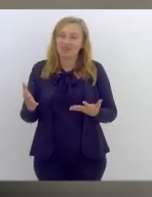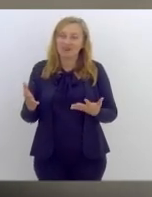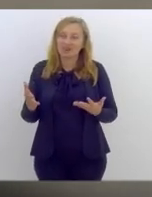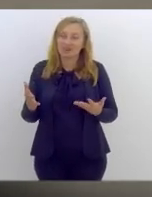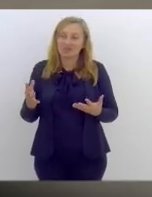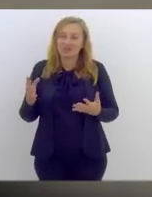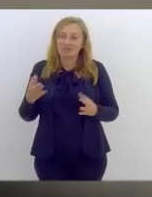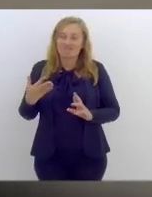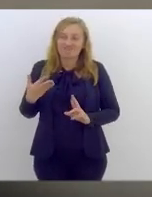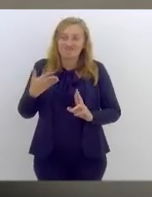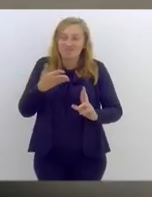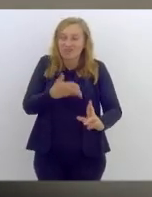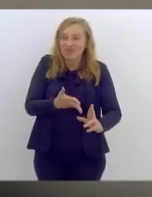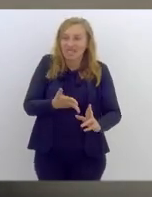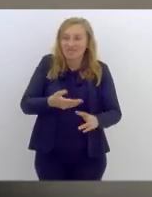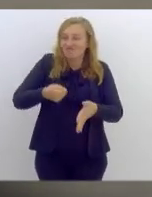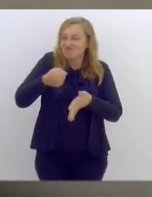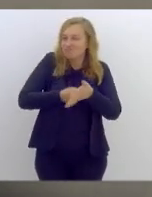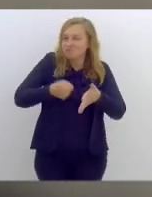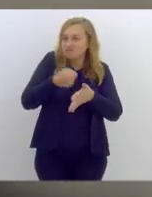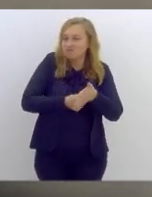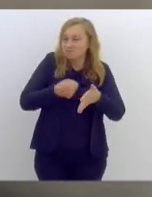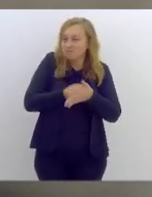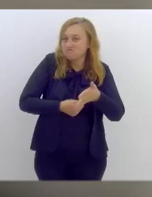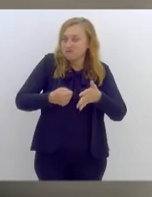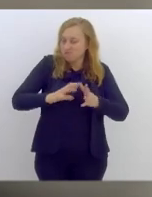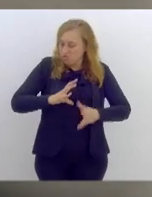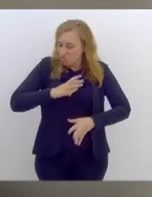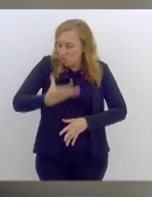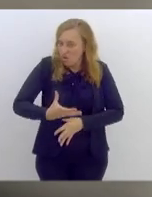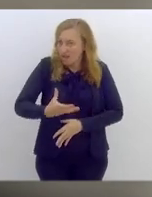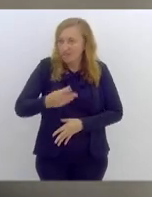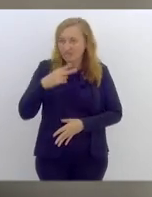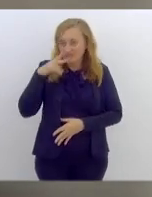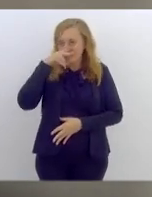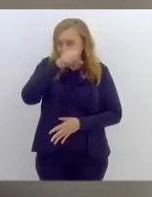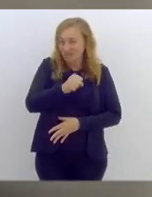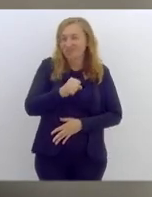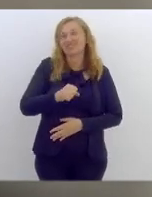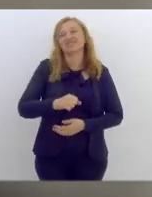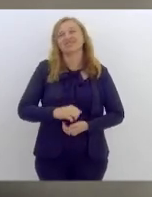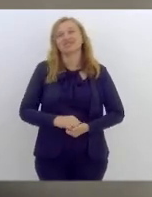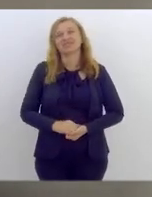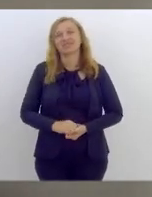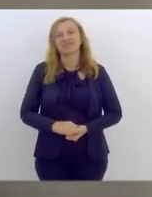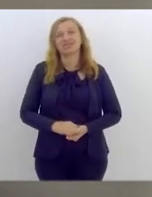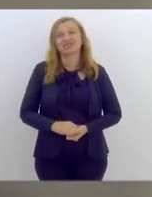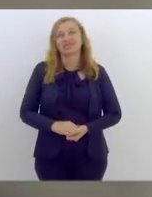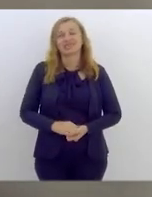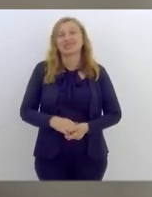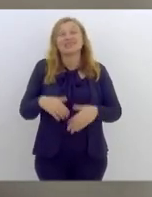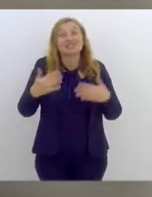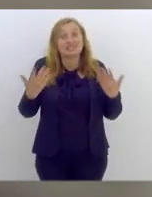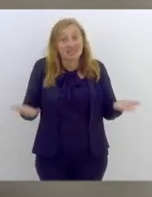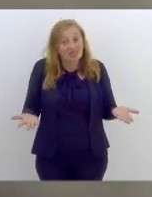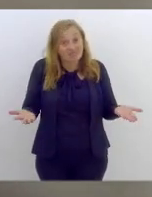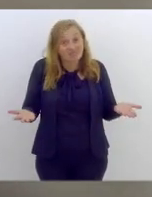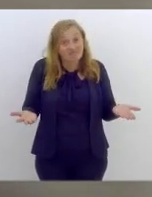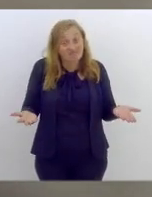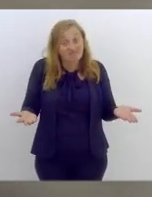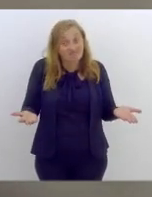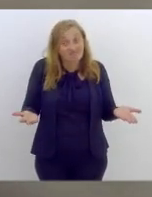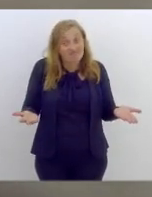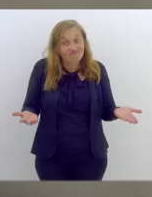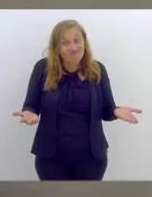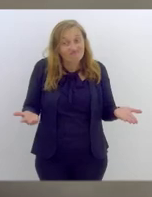de resistência, de coragem, de força, de potência. Então,